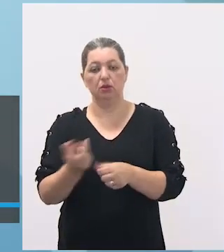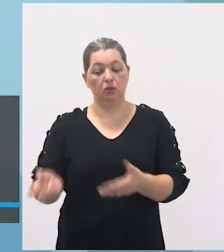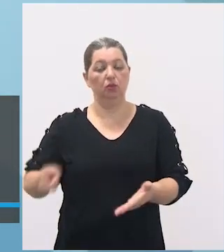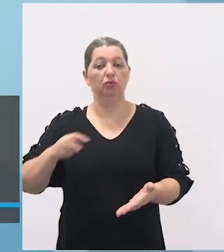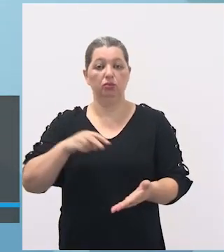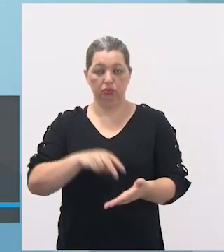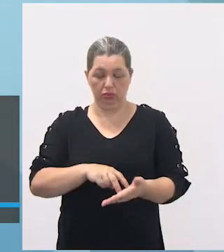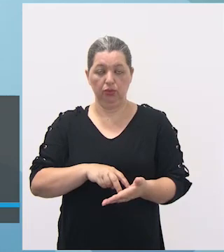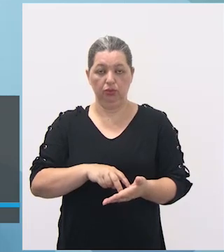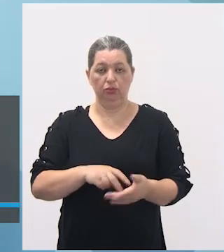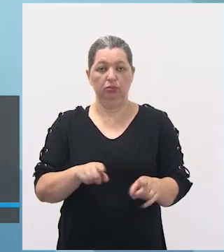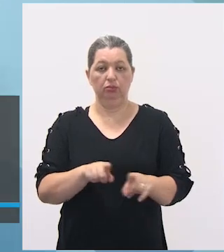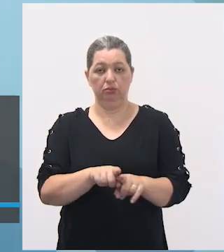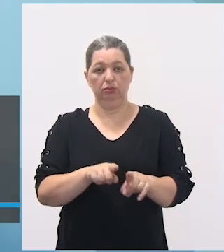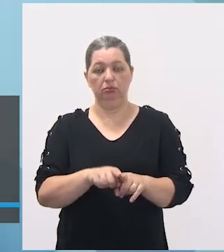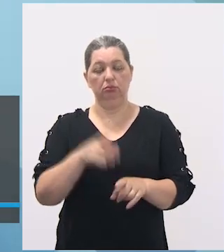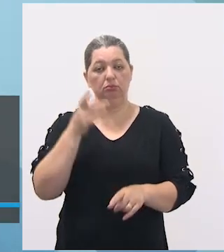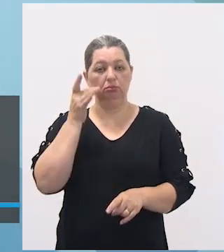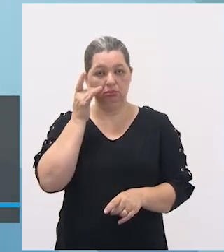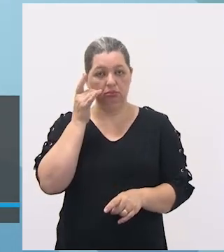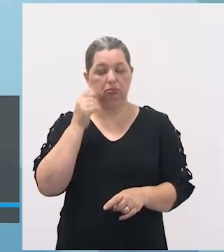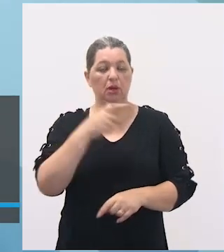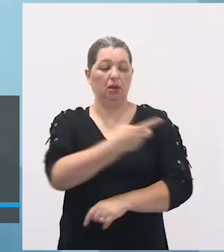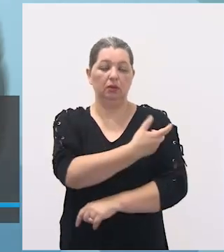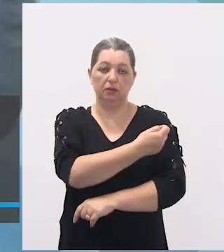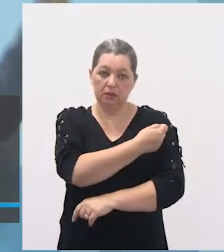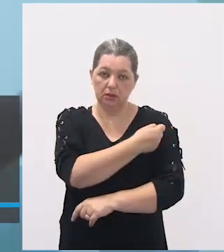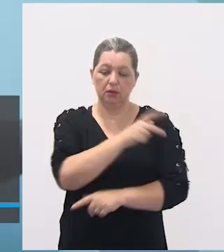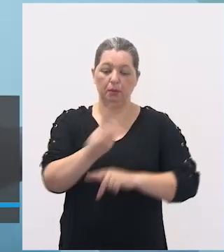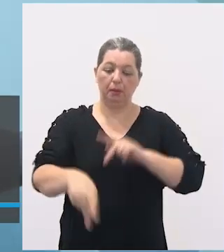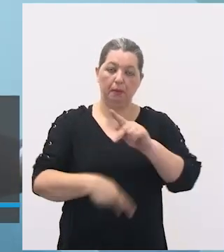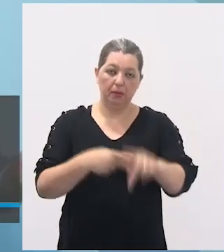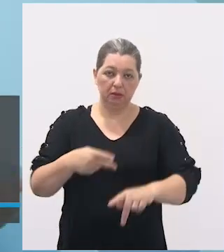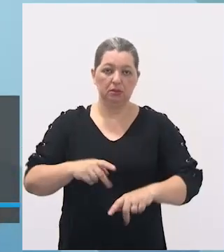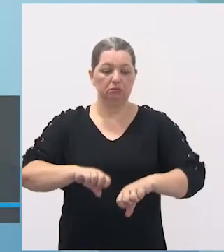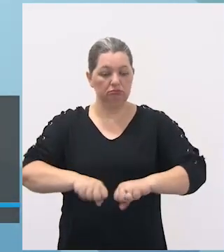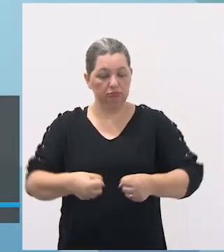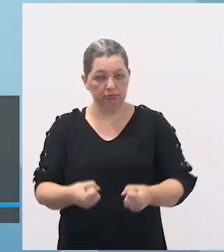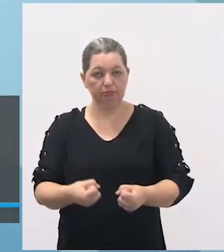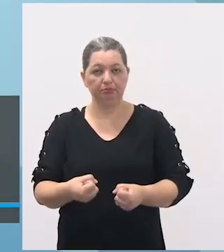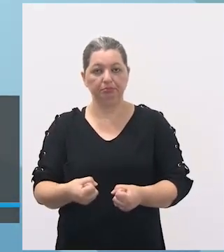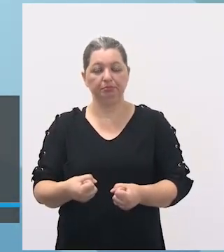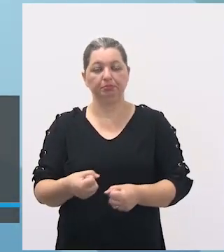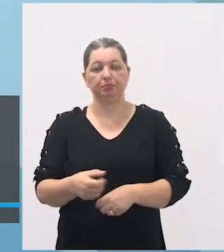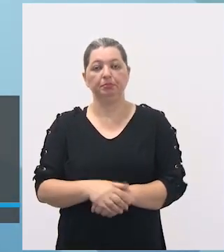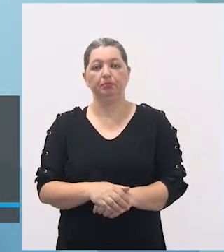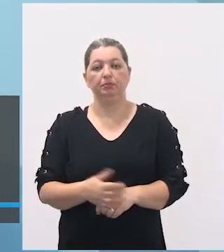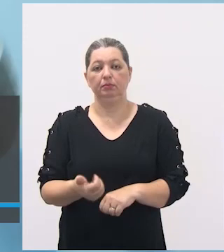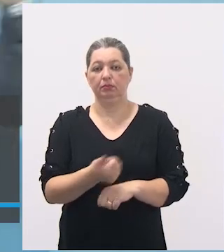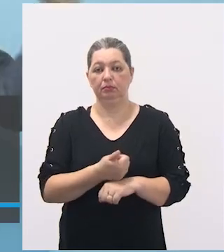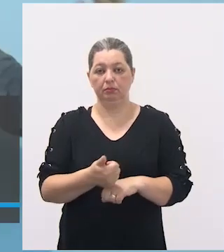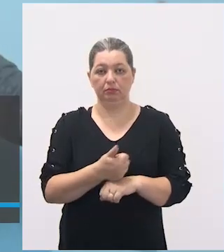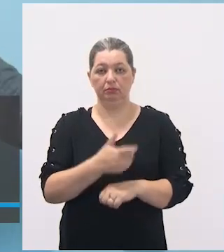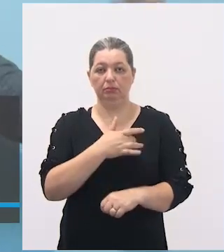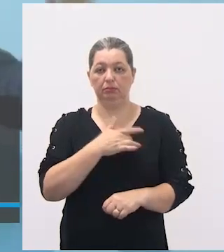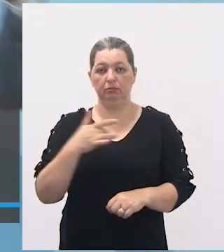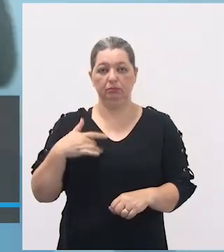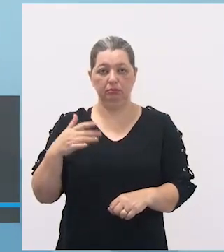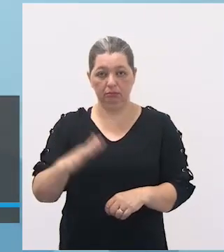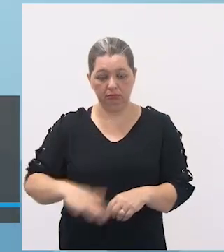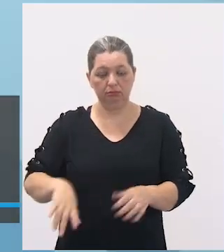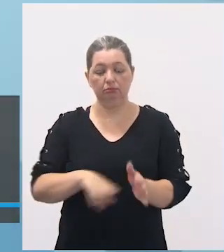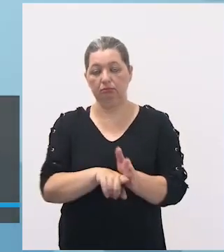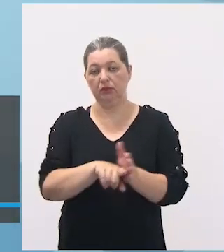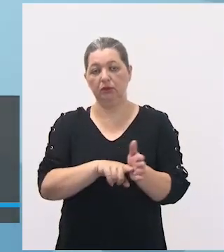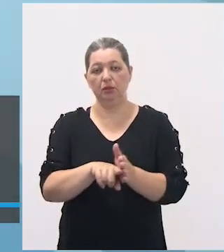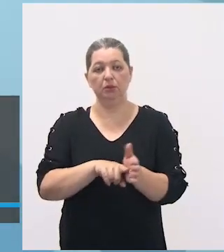esforço de vacinação da população, né, os nossos profissionais da saúde, desde os